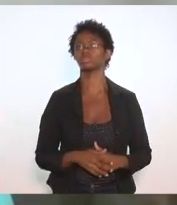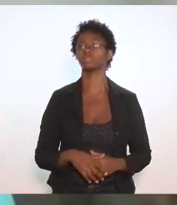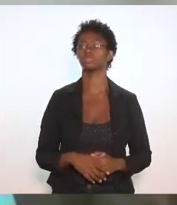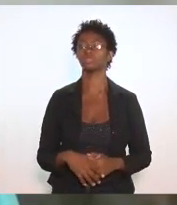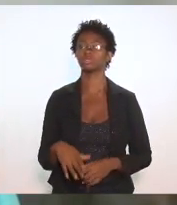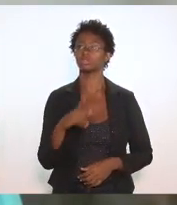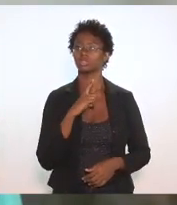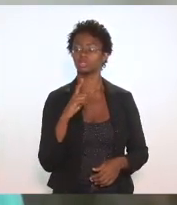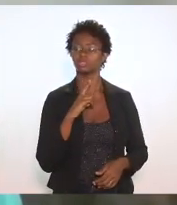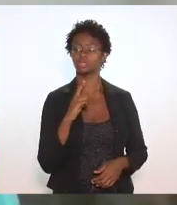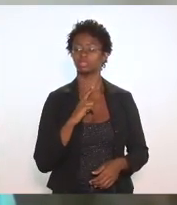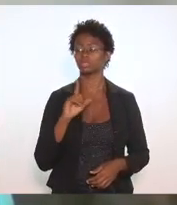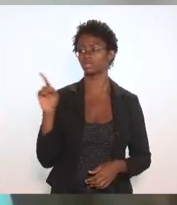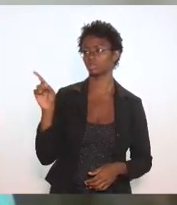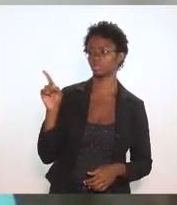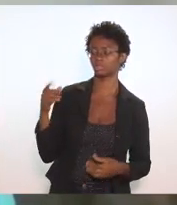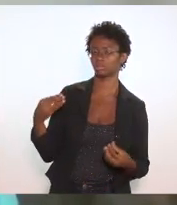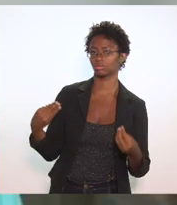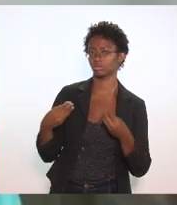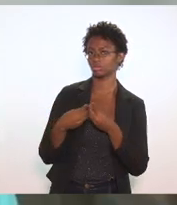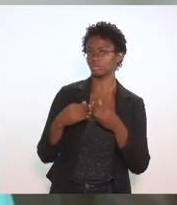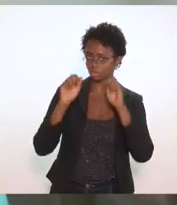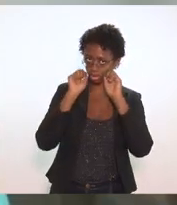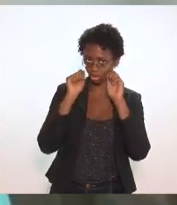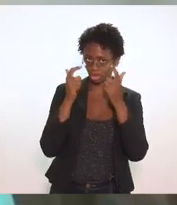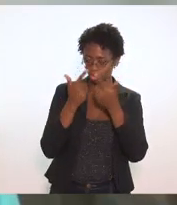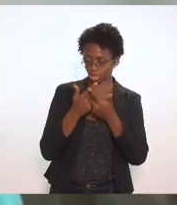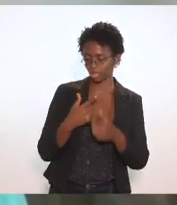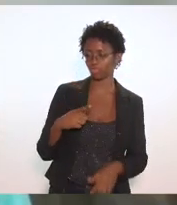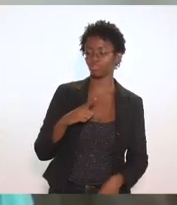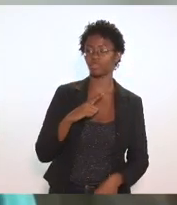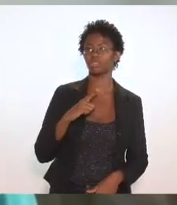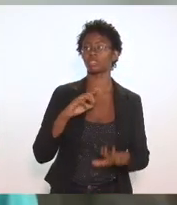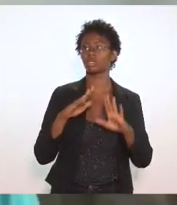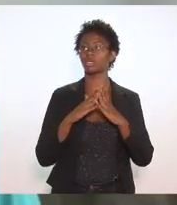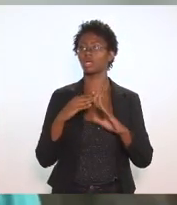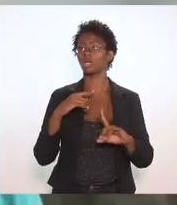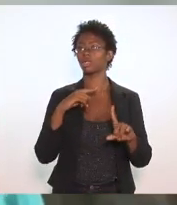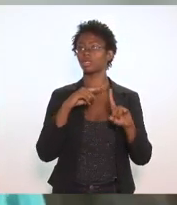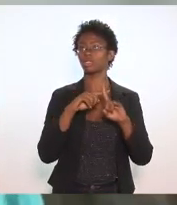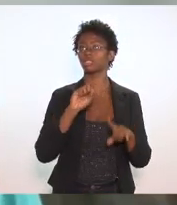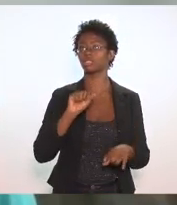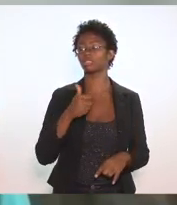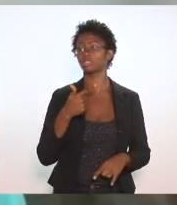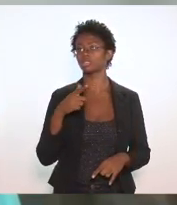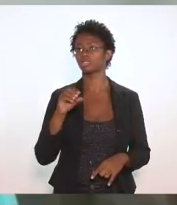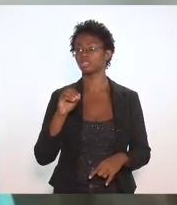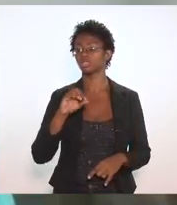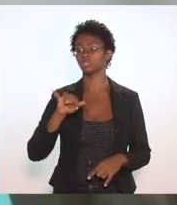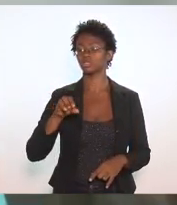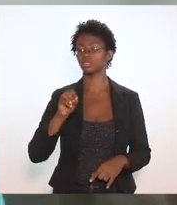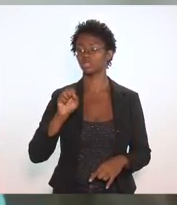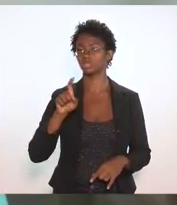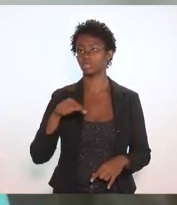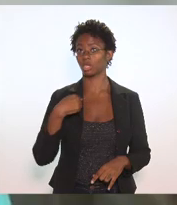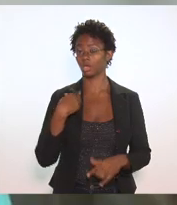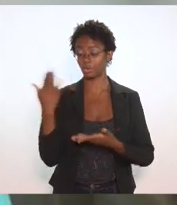aqui do lado, senhor presidente, da Assembleia Legislativa, a Igreja de São José. Eu convido